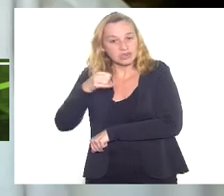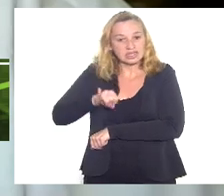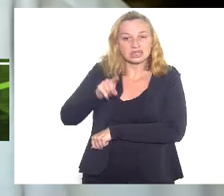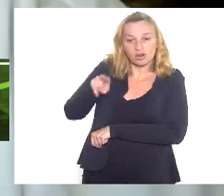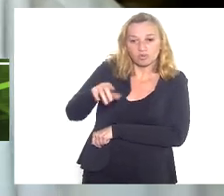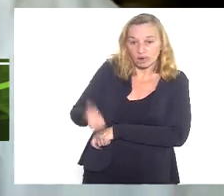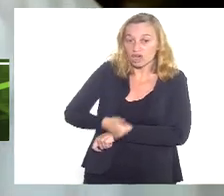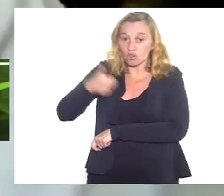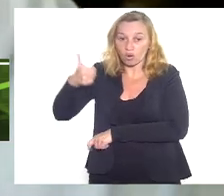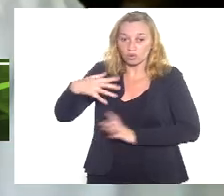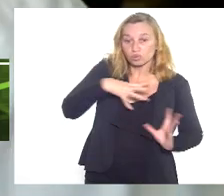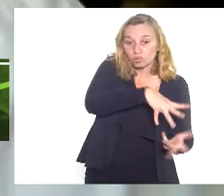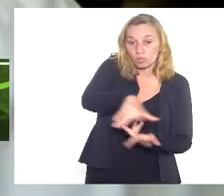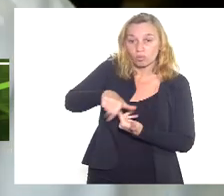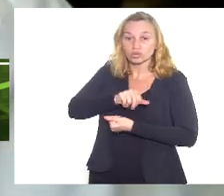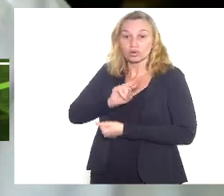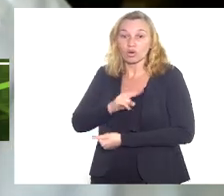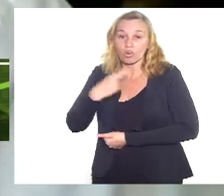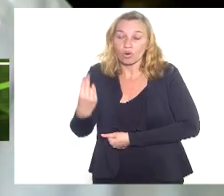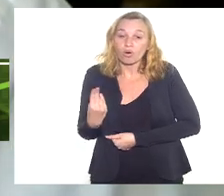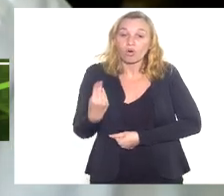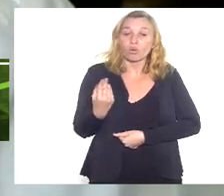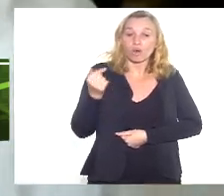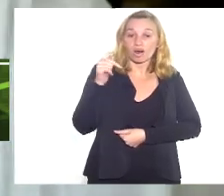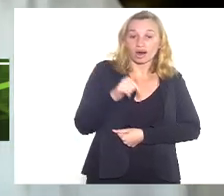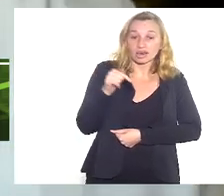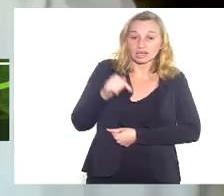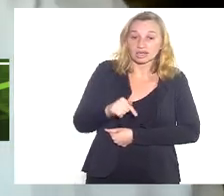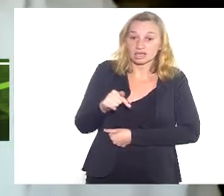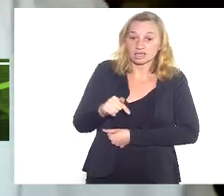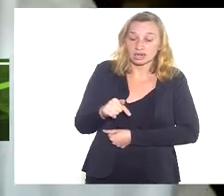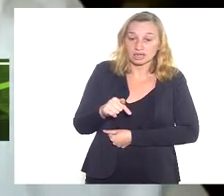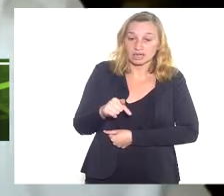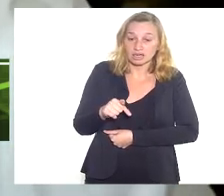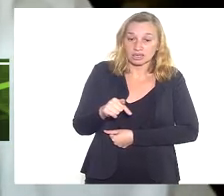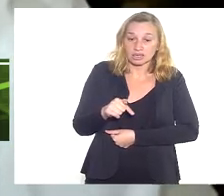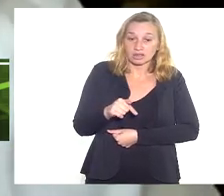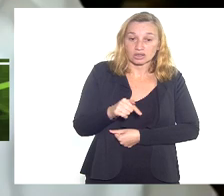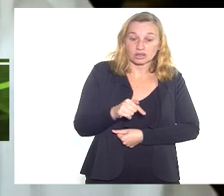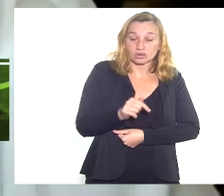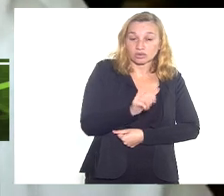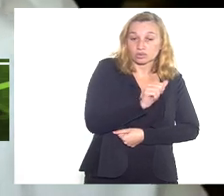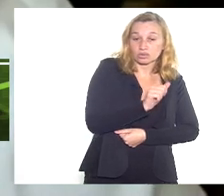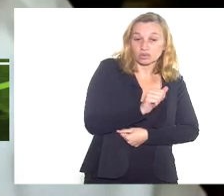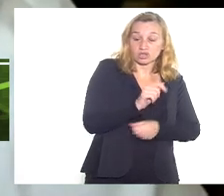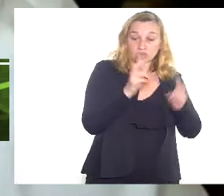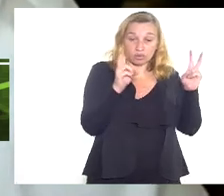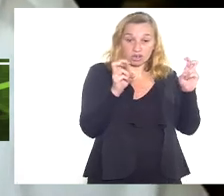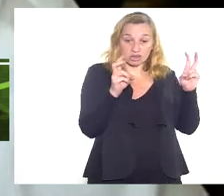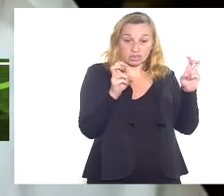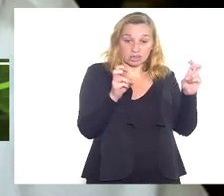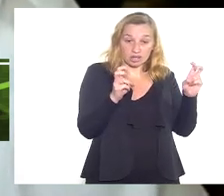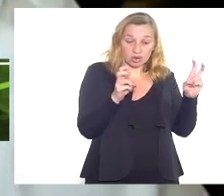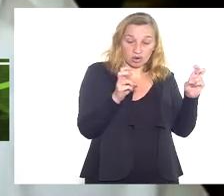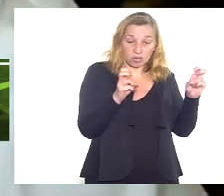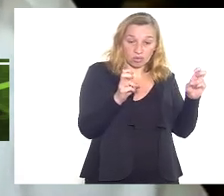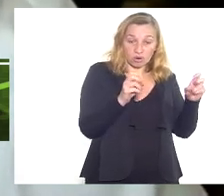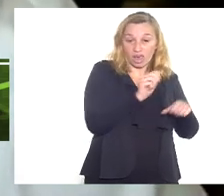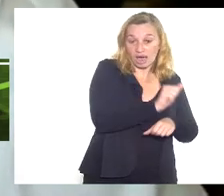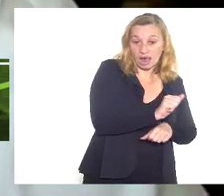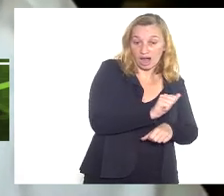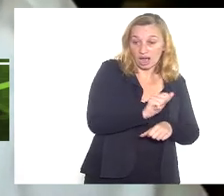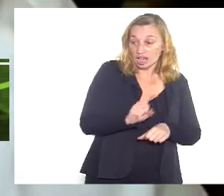dos mundos ou se nós estamos aqui numa situação que chega lá no meu tribunal eu encontro outra completamente